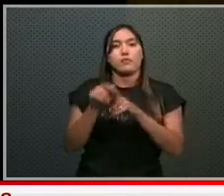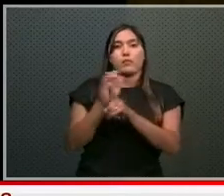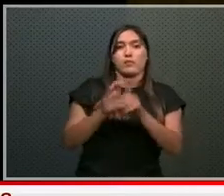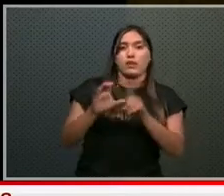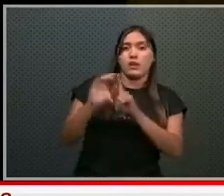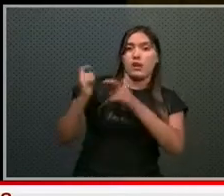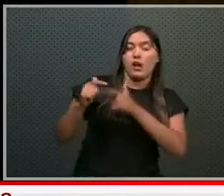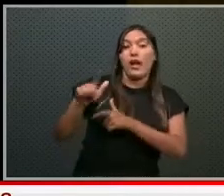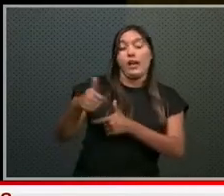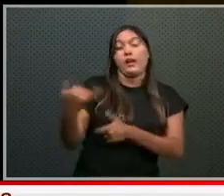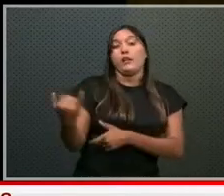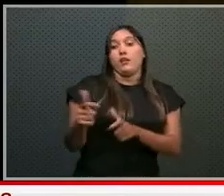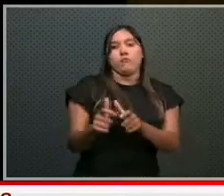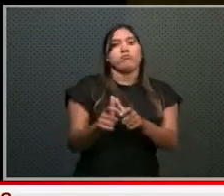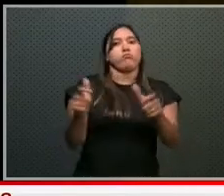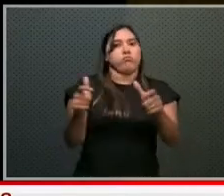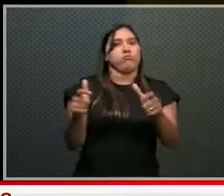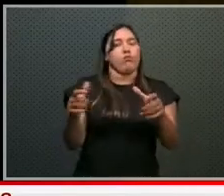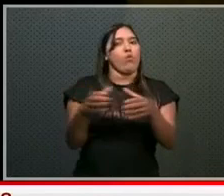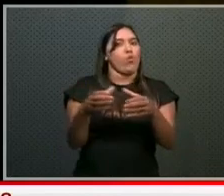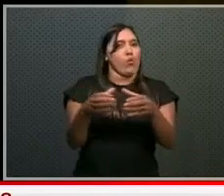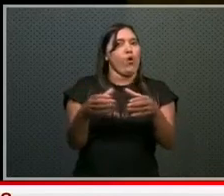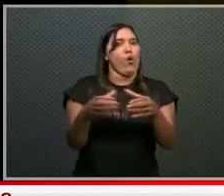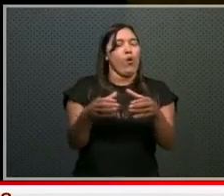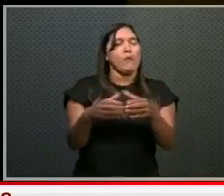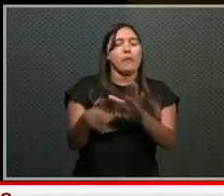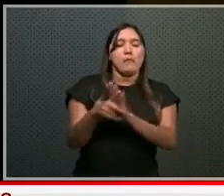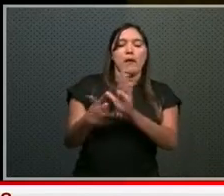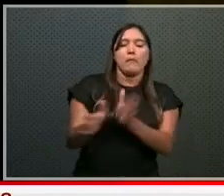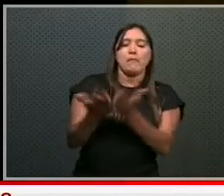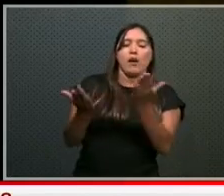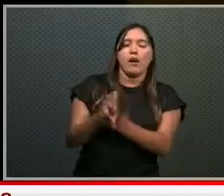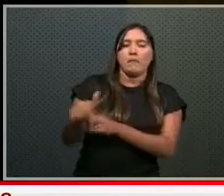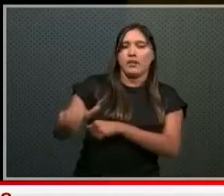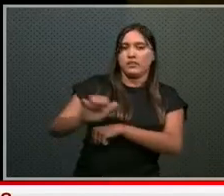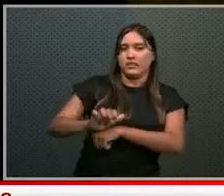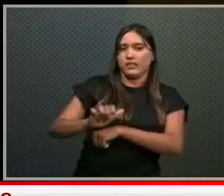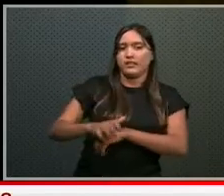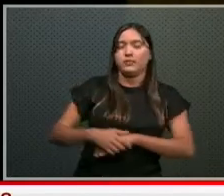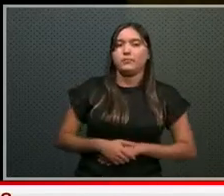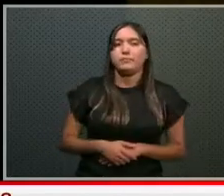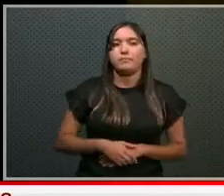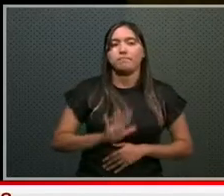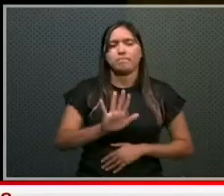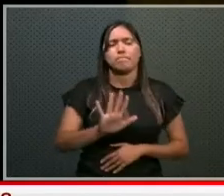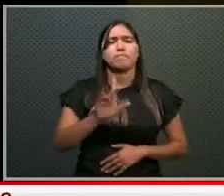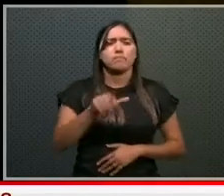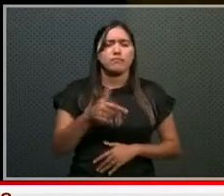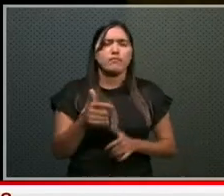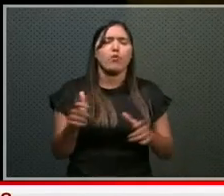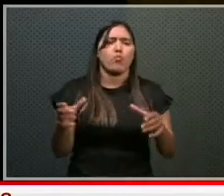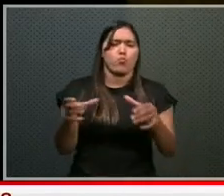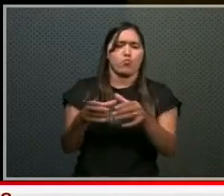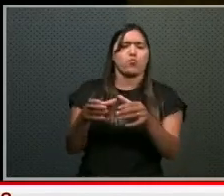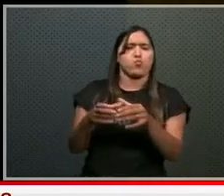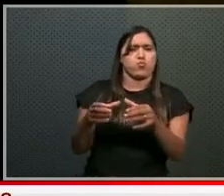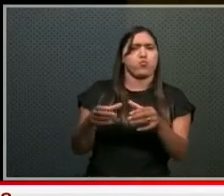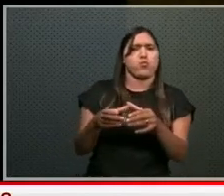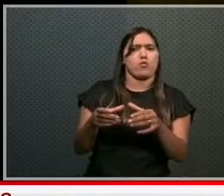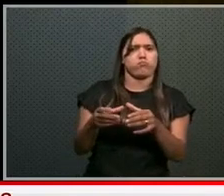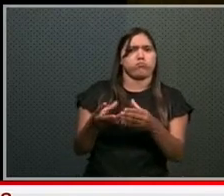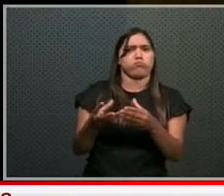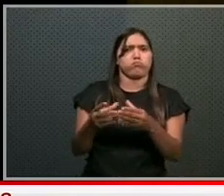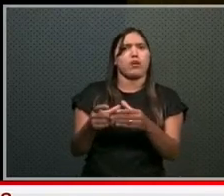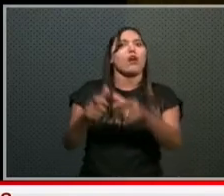são uma parcela significativa da população mais pobre do nosso Estado é uma parcela significativa mas muito